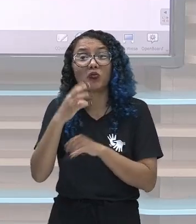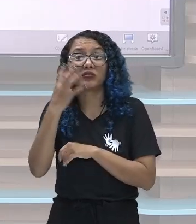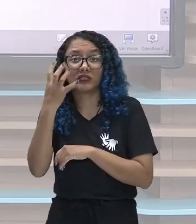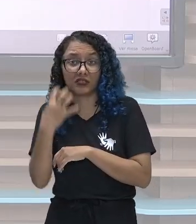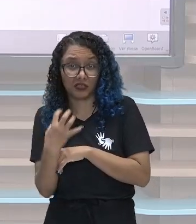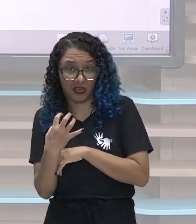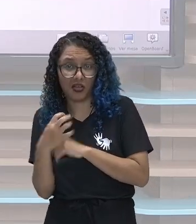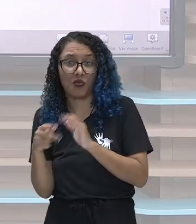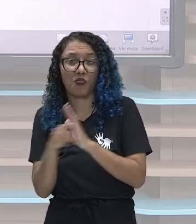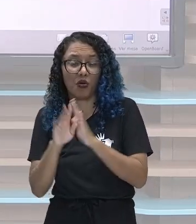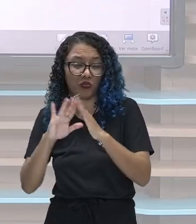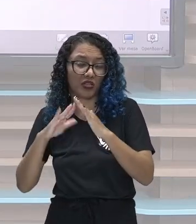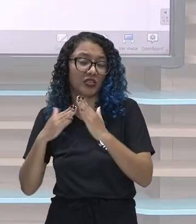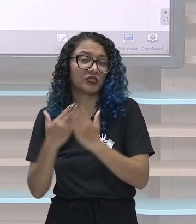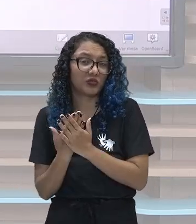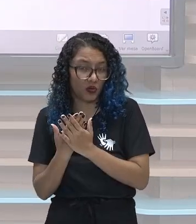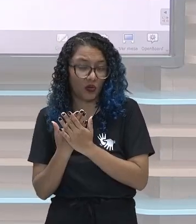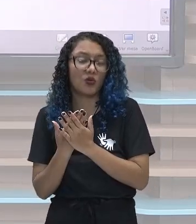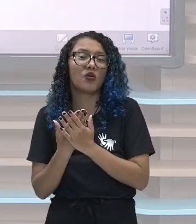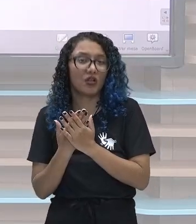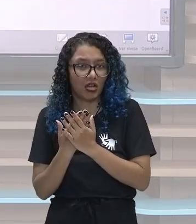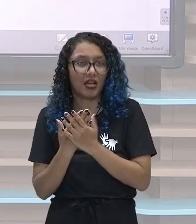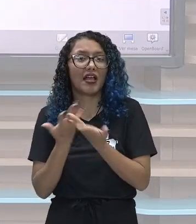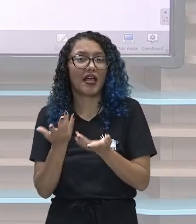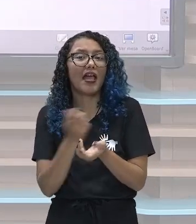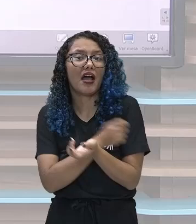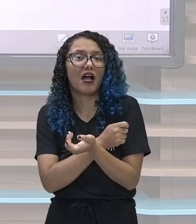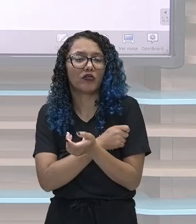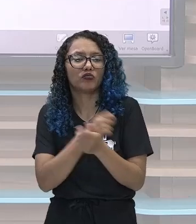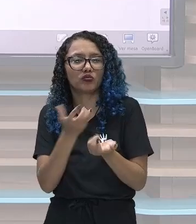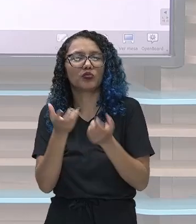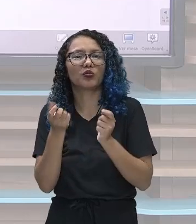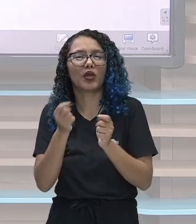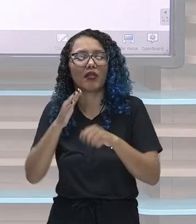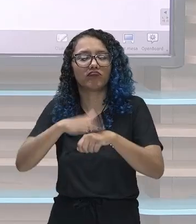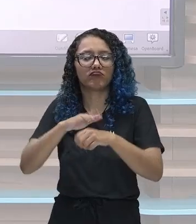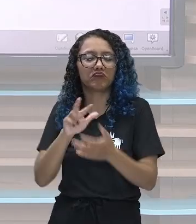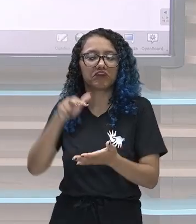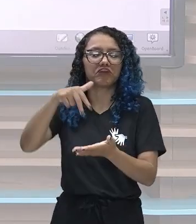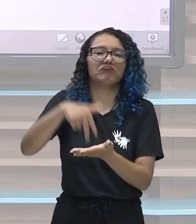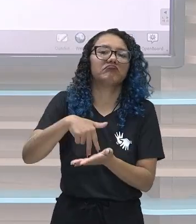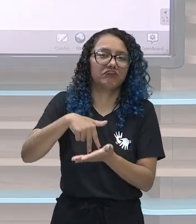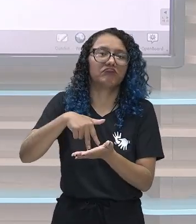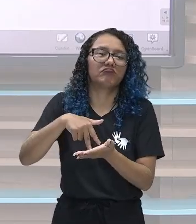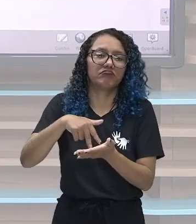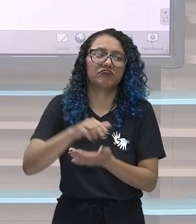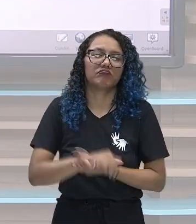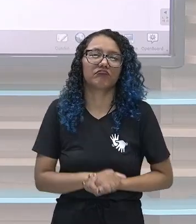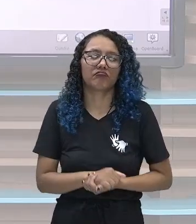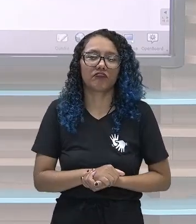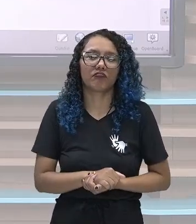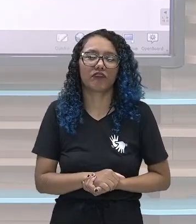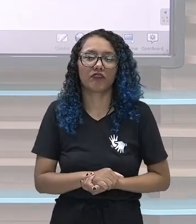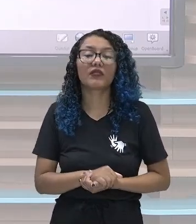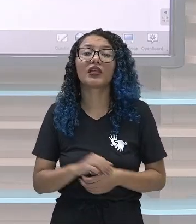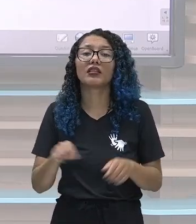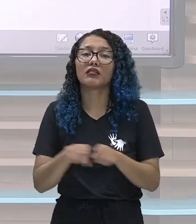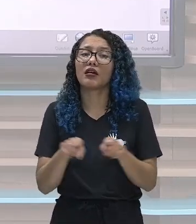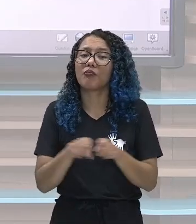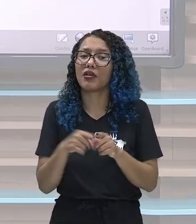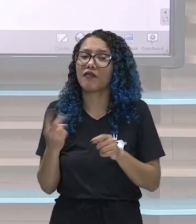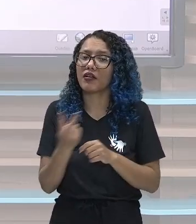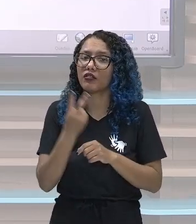são alunos que costumam tomar a frente. O protagonismo estudantil, por exemplo, valoriza a